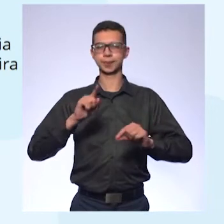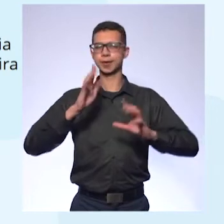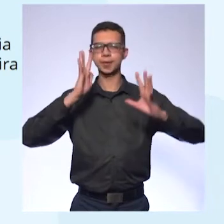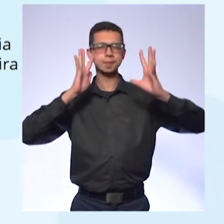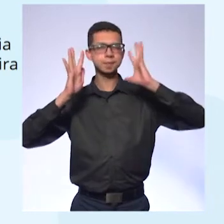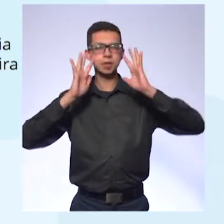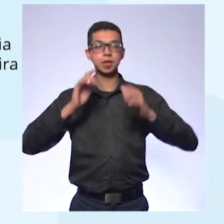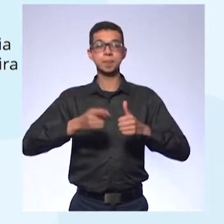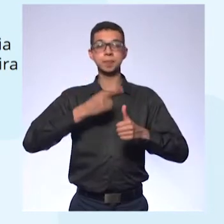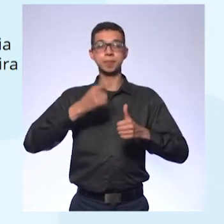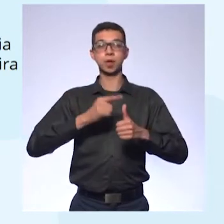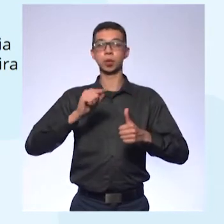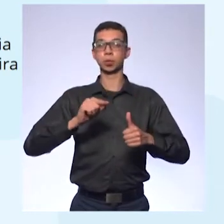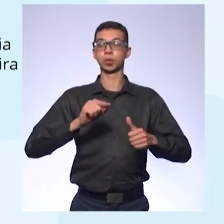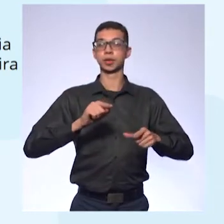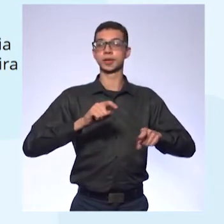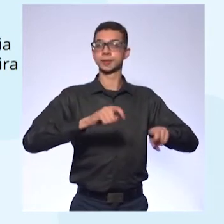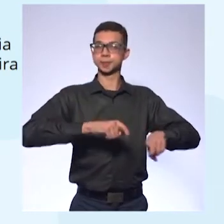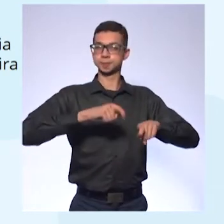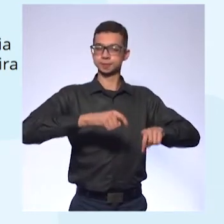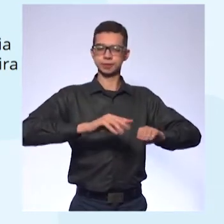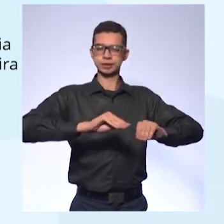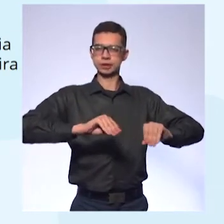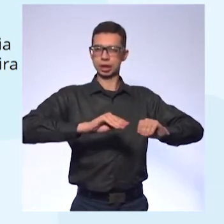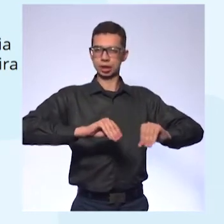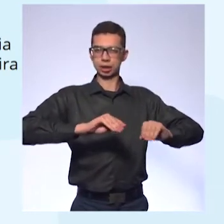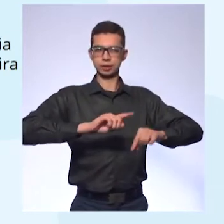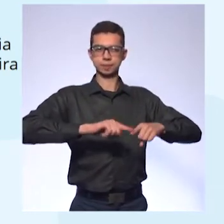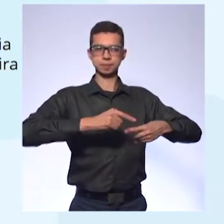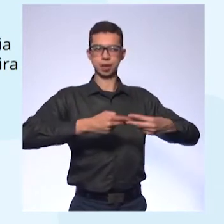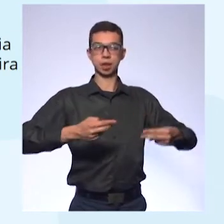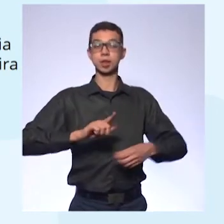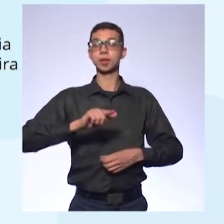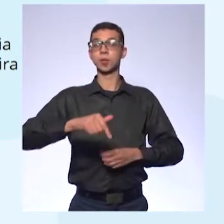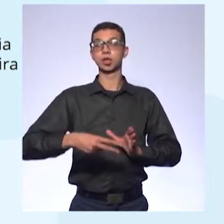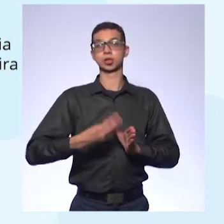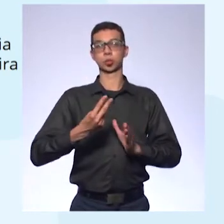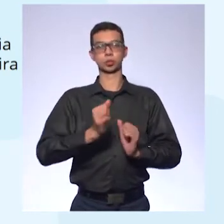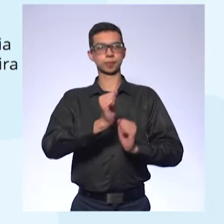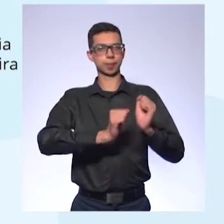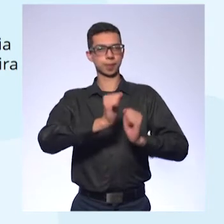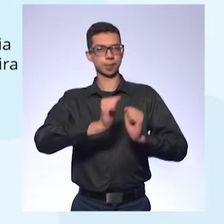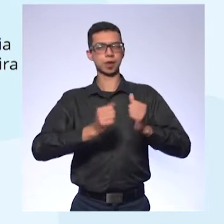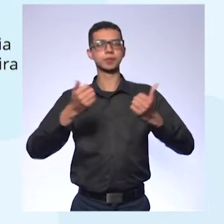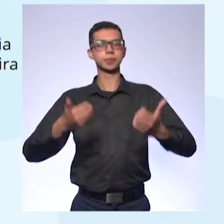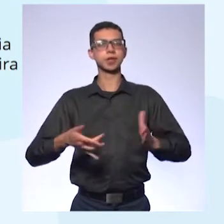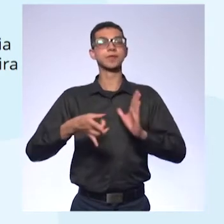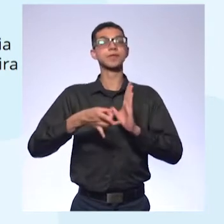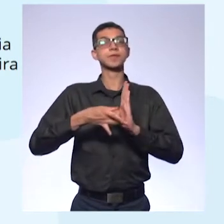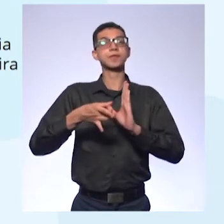na primeira, o segundo, o processo industrial, aí, no caso, como nós estamos falando do vidro,